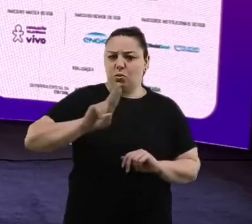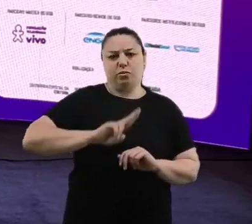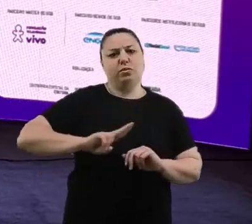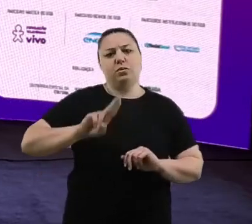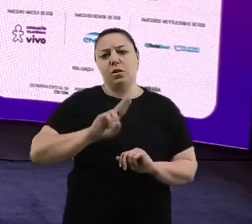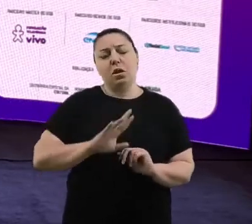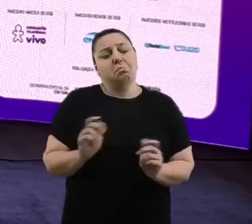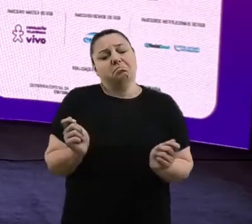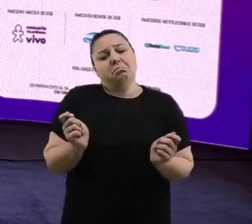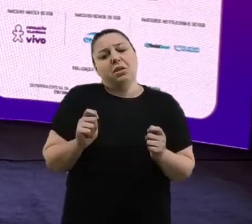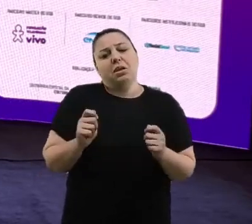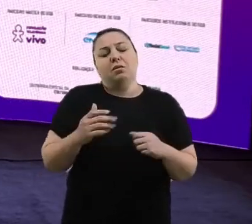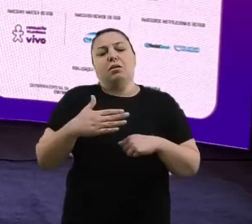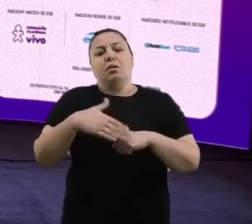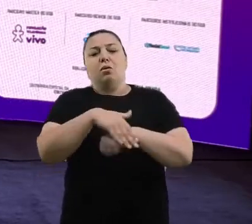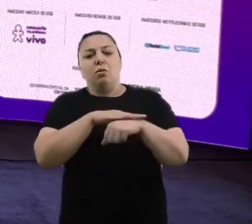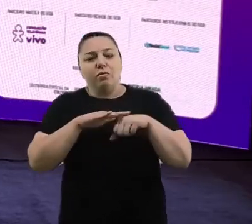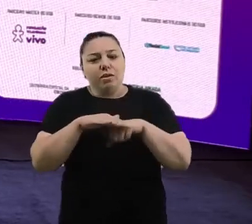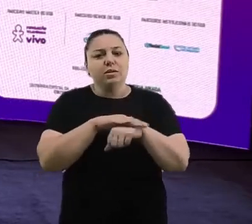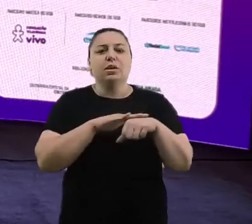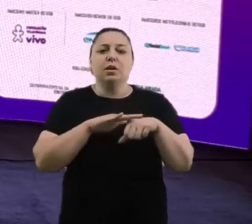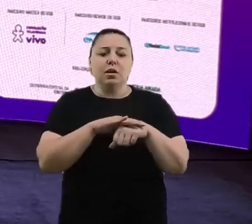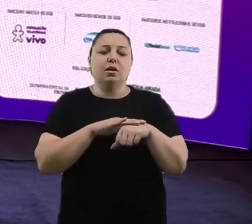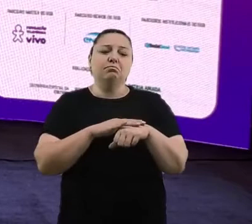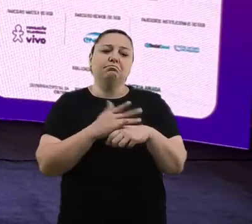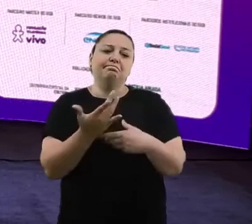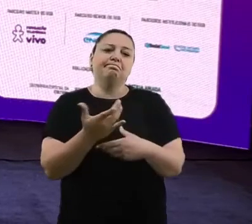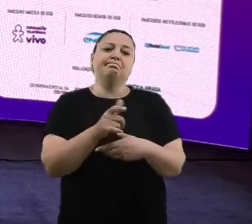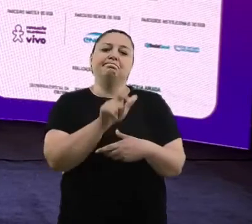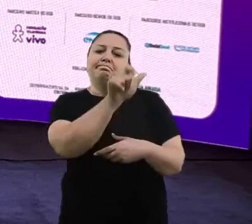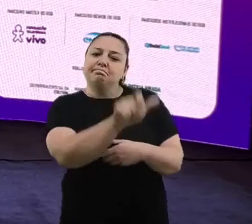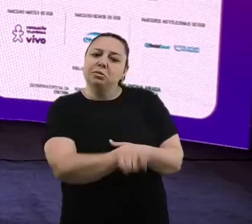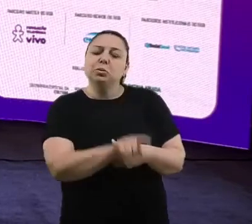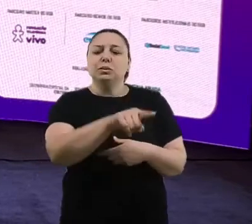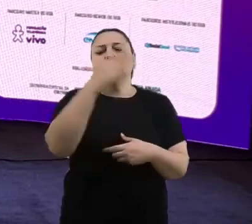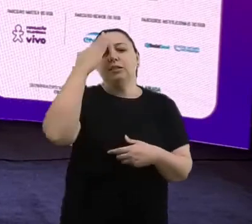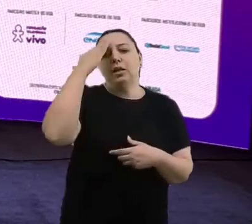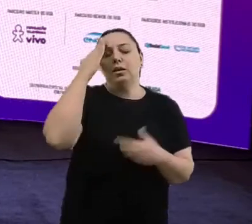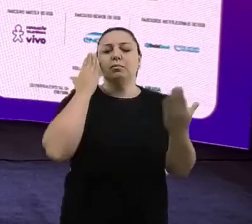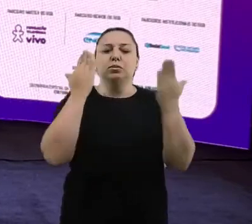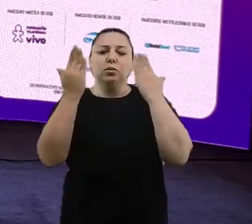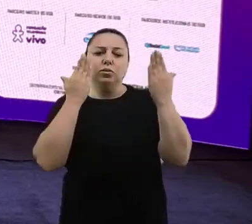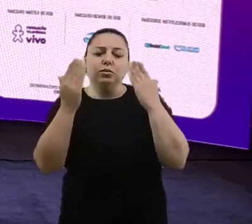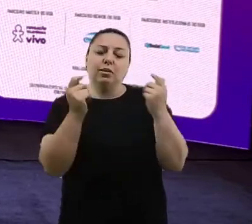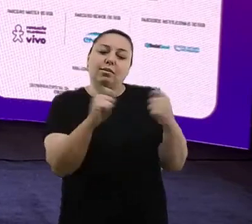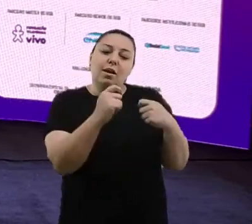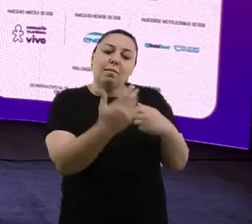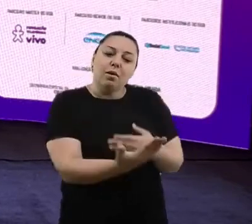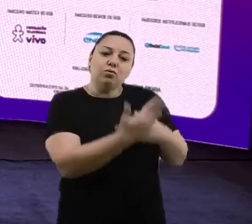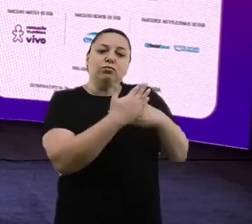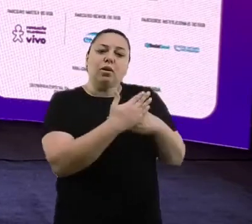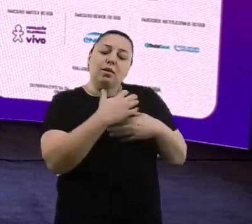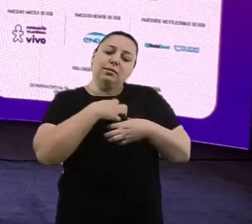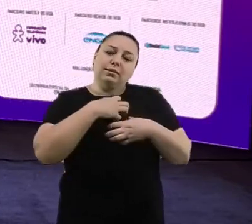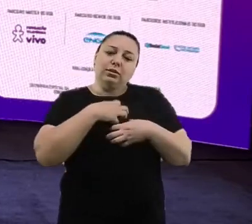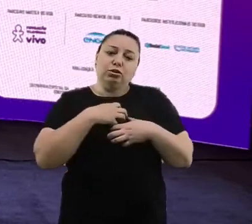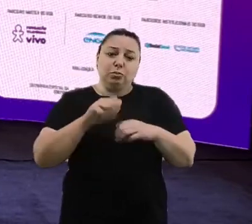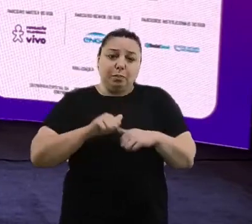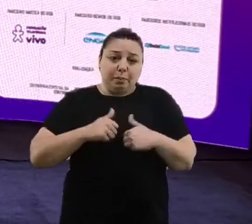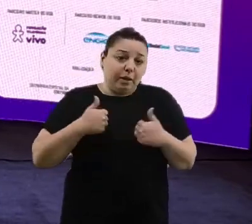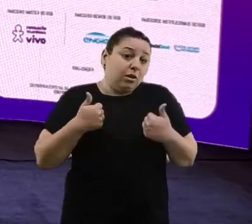uma entidade que tenha técnicas da psicologia que podem ajudar a você a se sentir melhor de forma